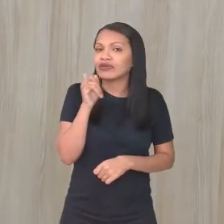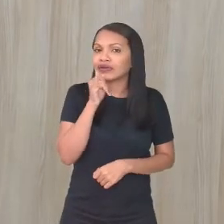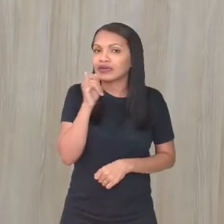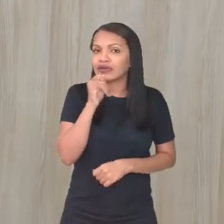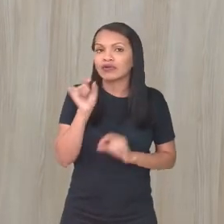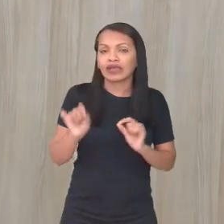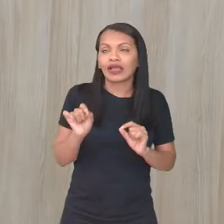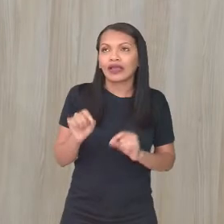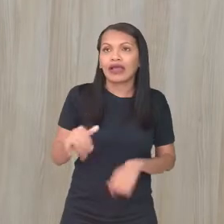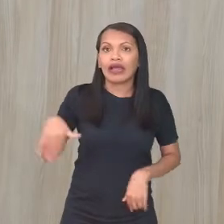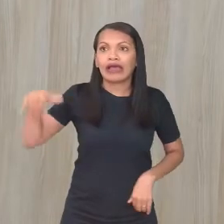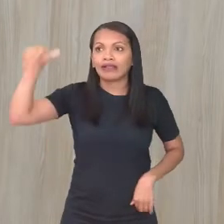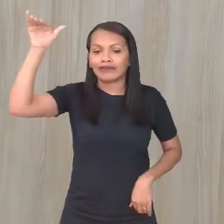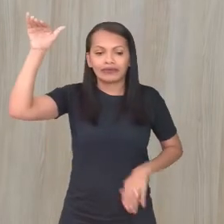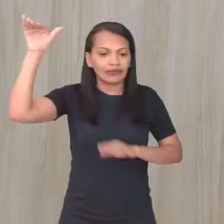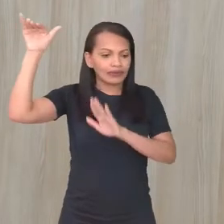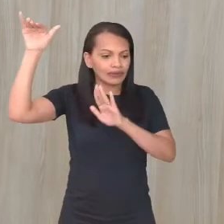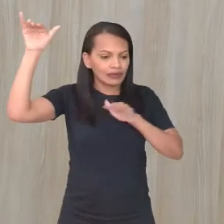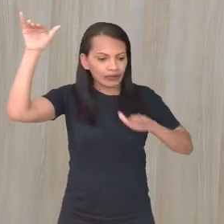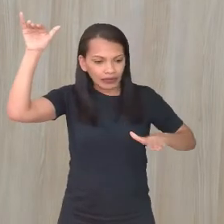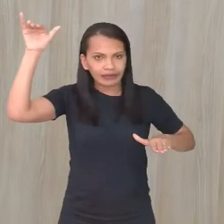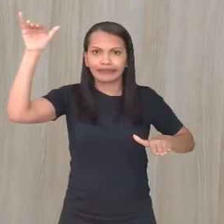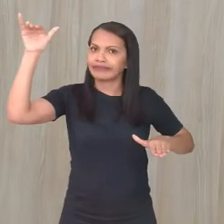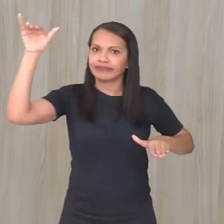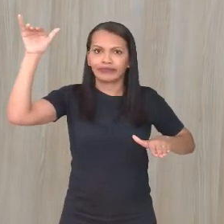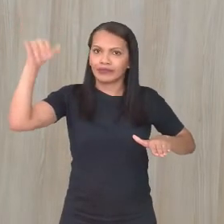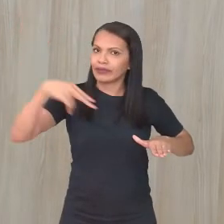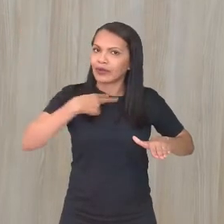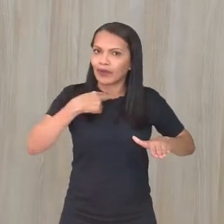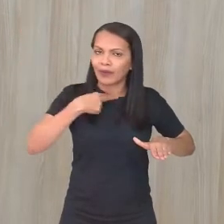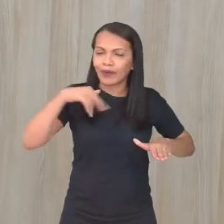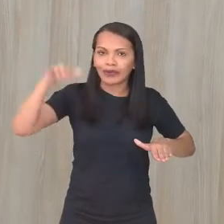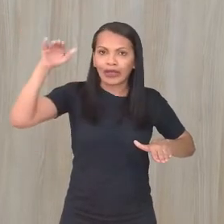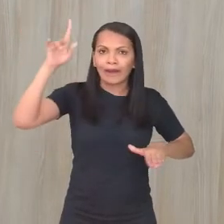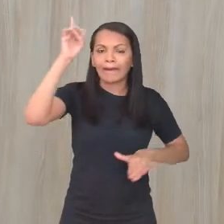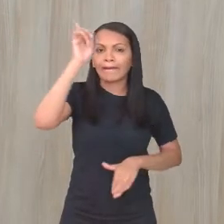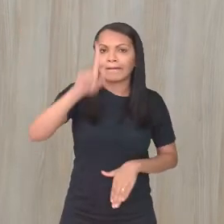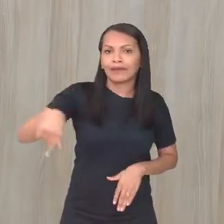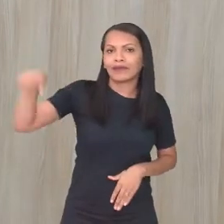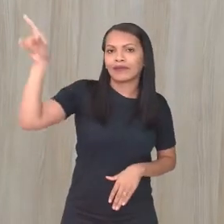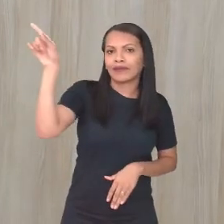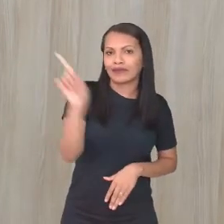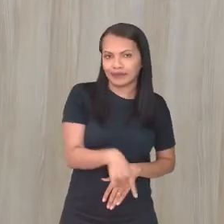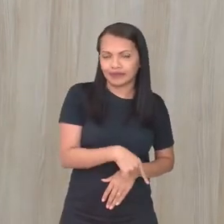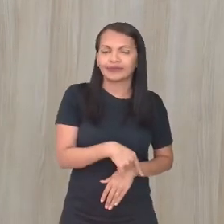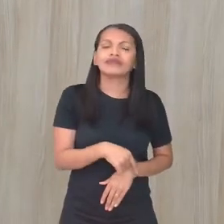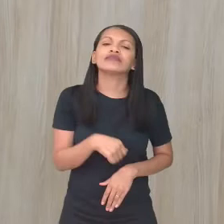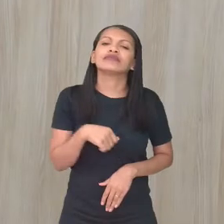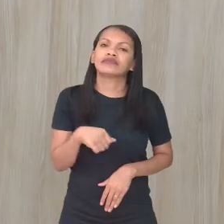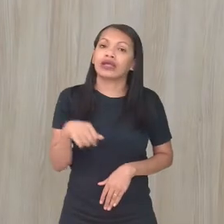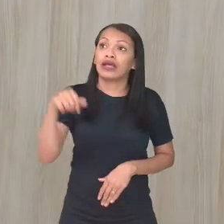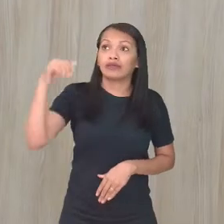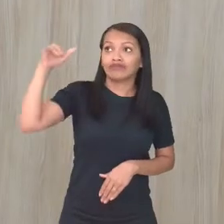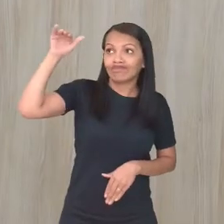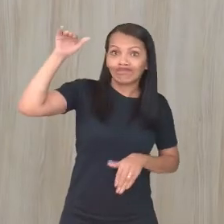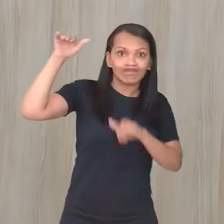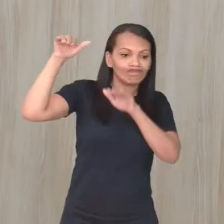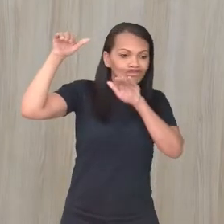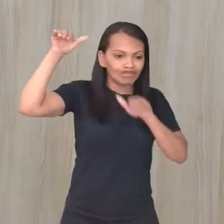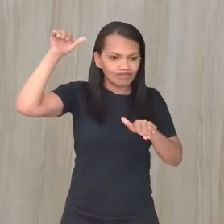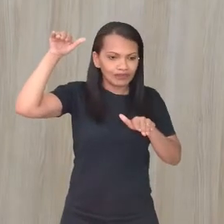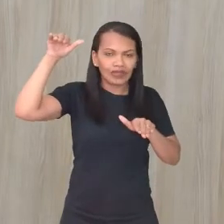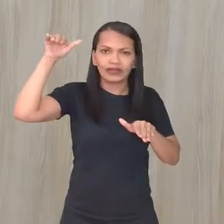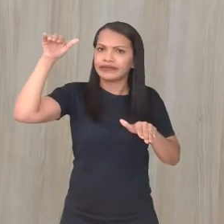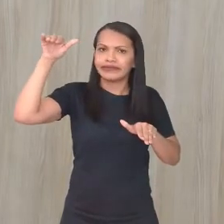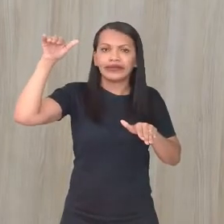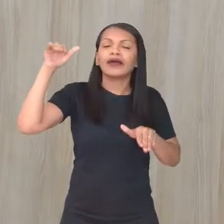e crianças. Por isso que é ilegal, é um crime adultos se relacionarem com crianças. Isso se